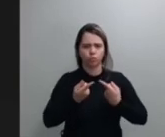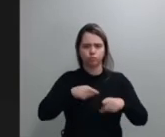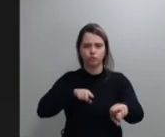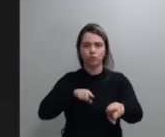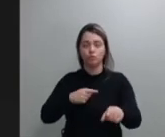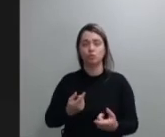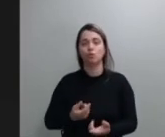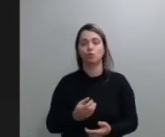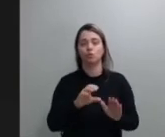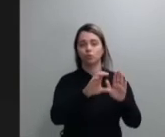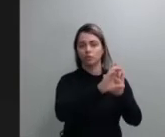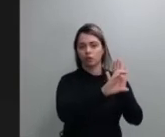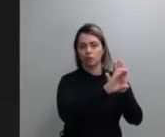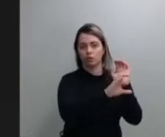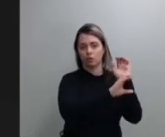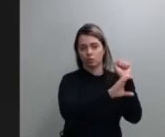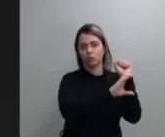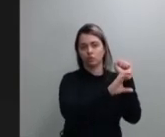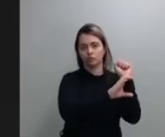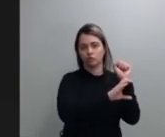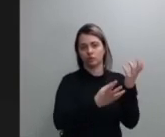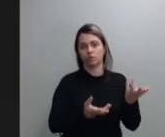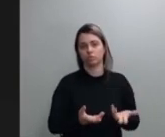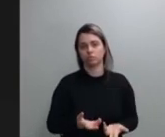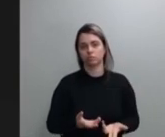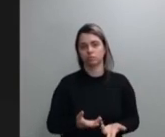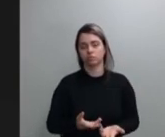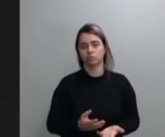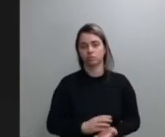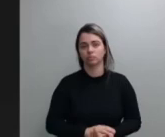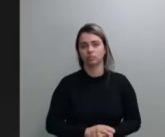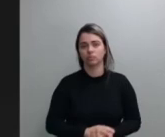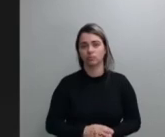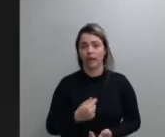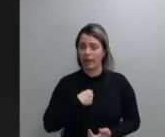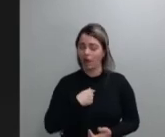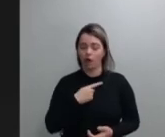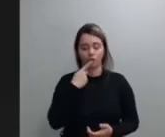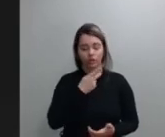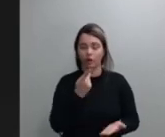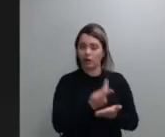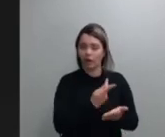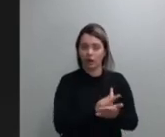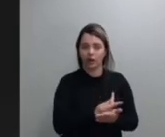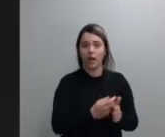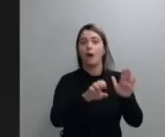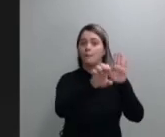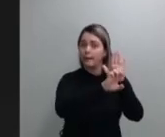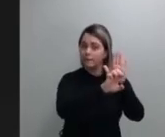emenda constitucional 93 emenda constitucional não estou me equivocando não ministro Coquina é uma emenda